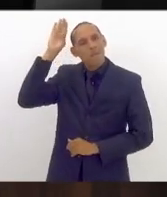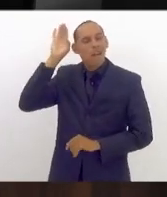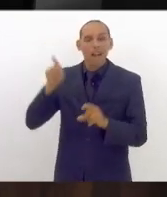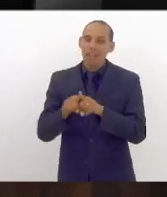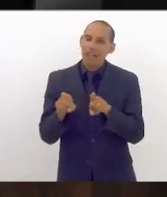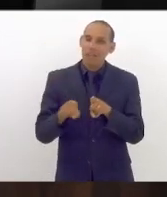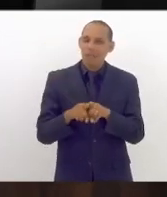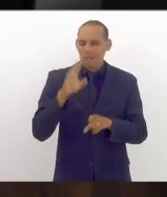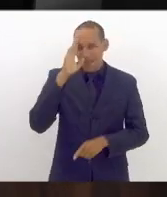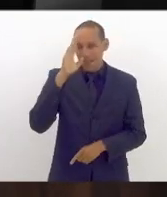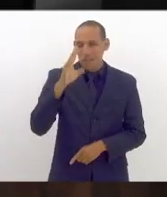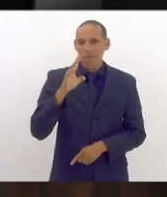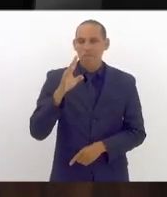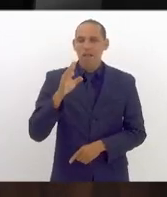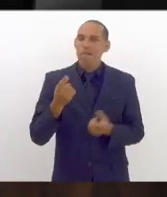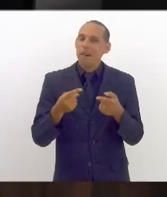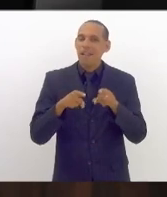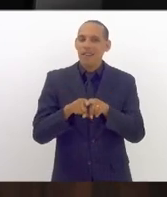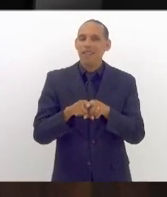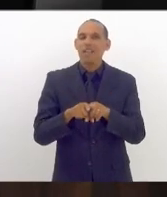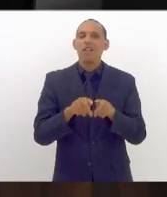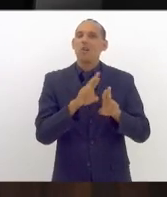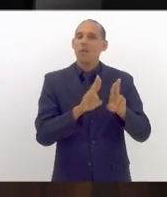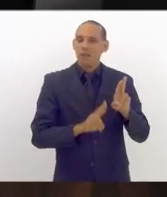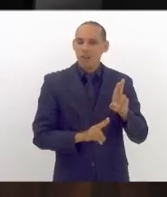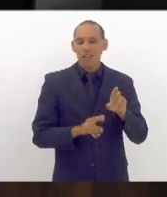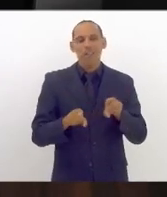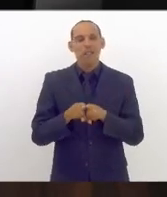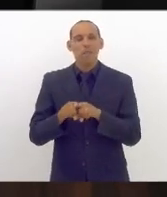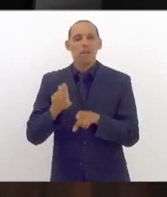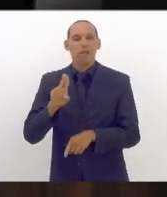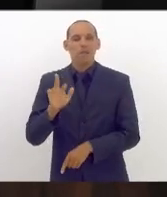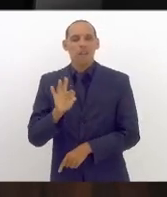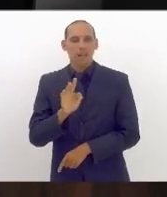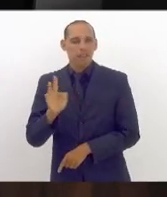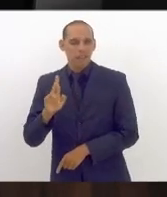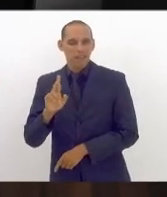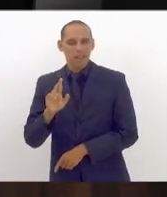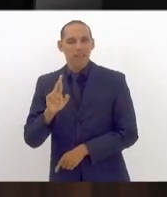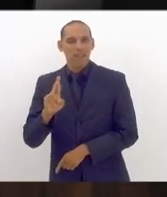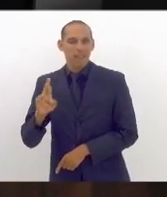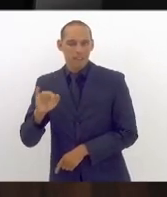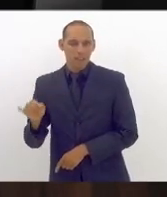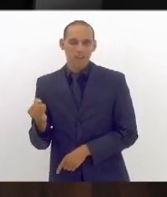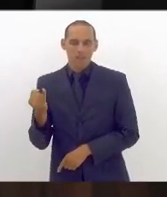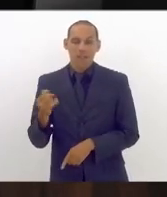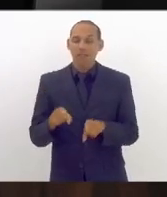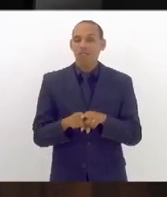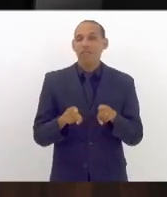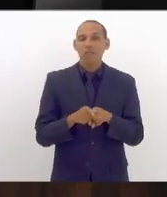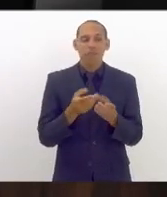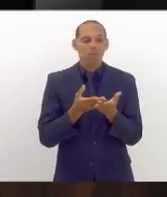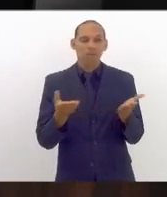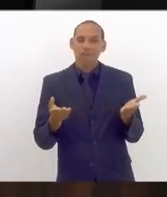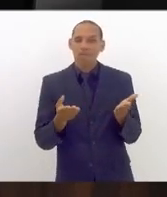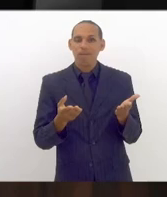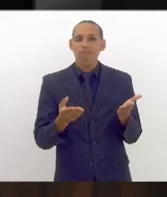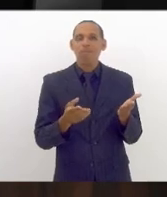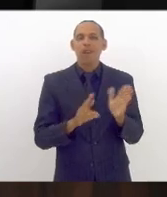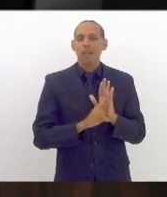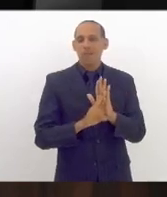nossos parceiros da Universidade Federal Rural e da UFRJ e os integrantes de diversos segmentos do setor produtivo